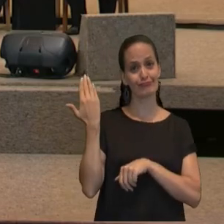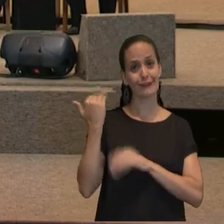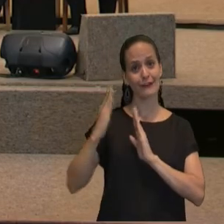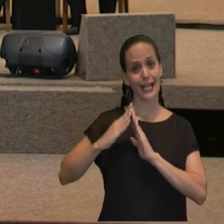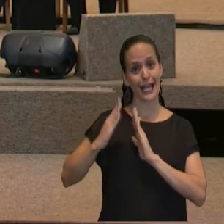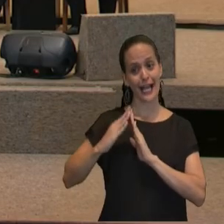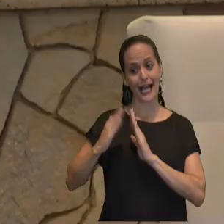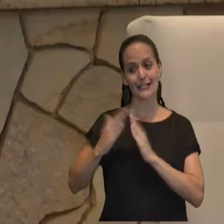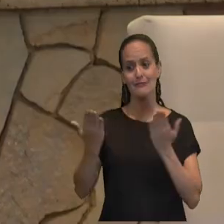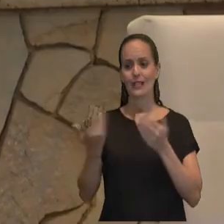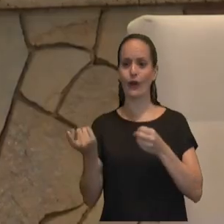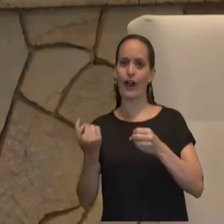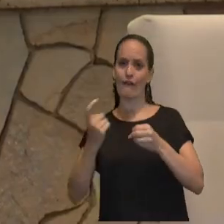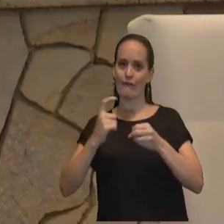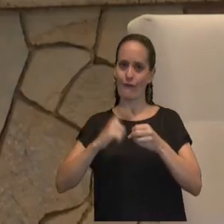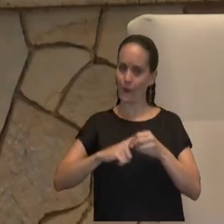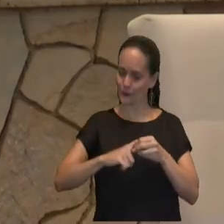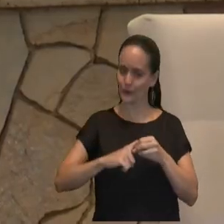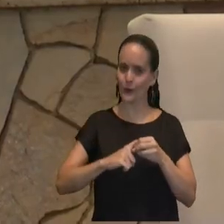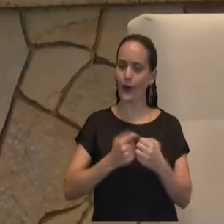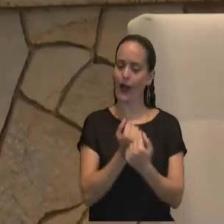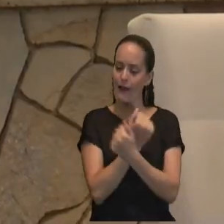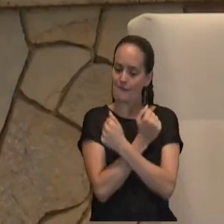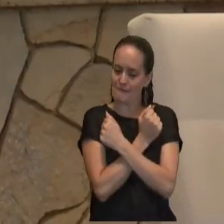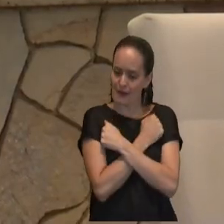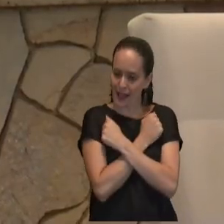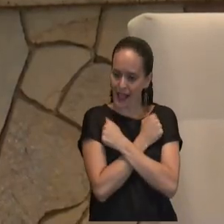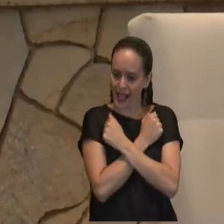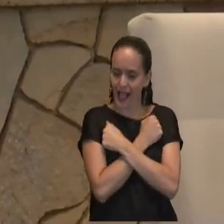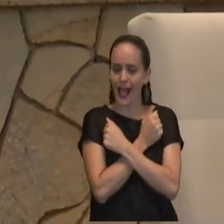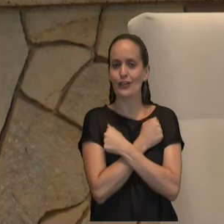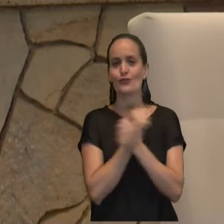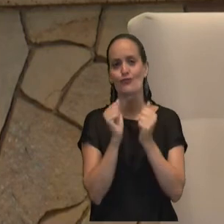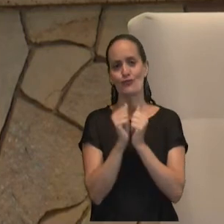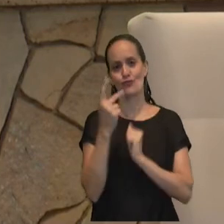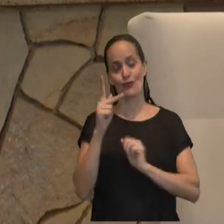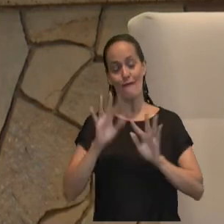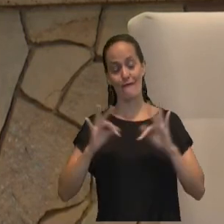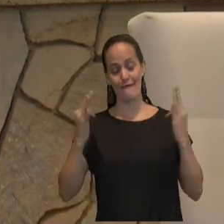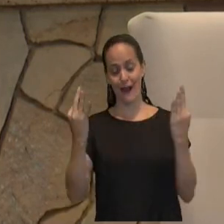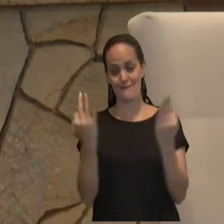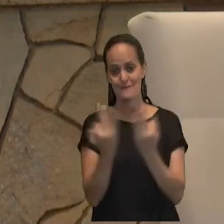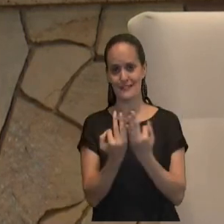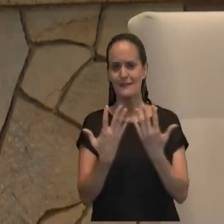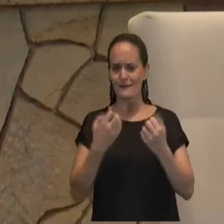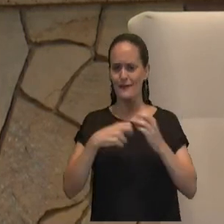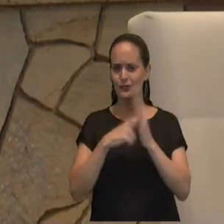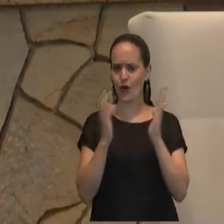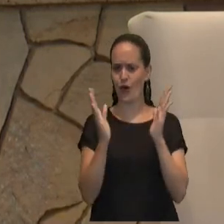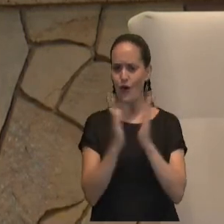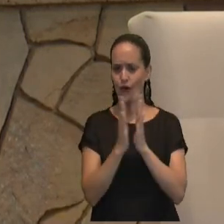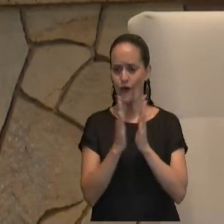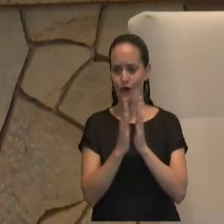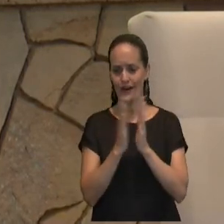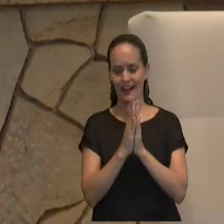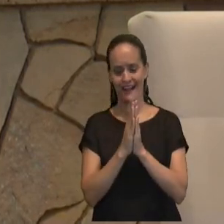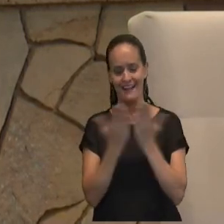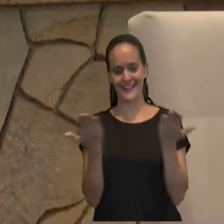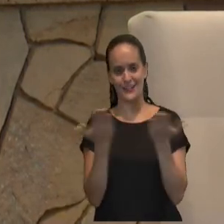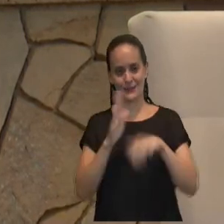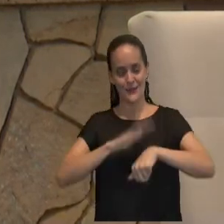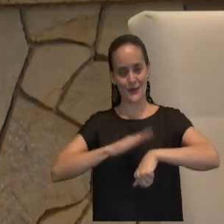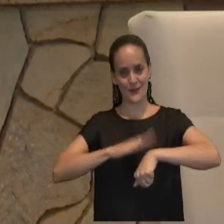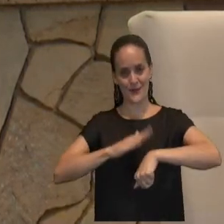graças a Deus, está conosco. Receba o nosso abraço, juntamente com a sua família. Vamos então estar orando. Convido o pastor Francisco para estar